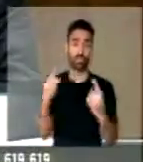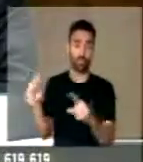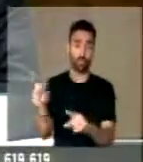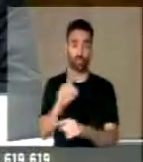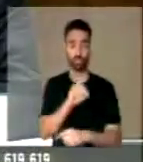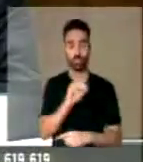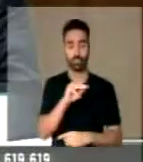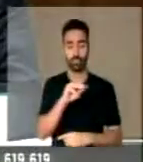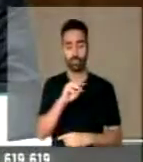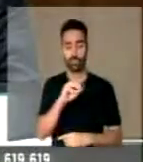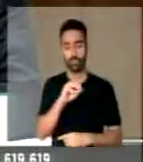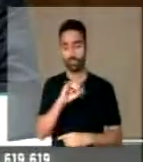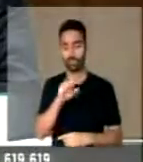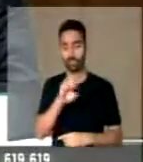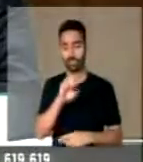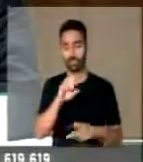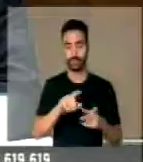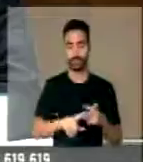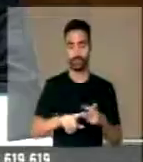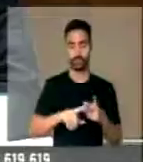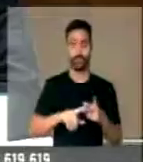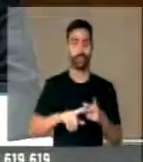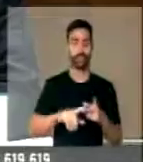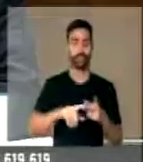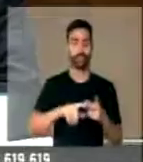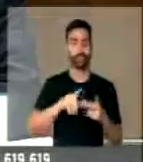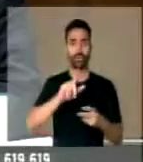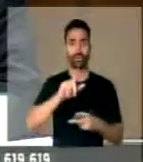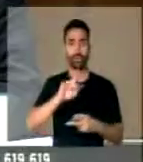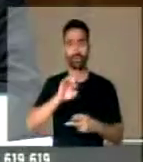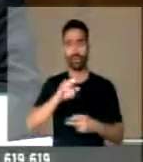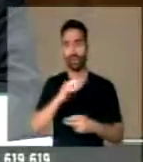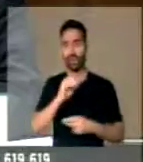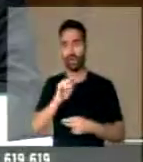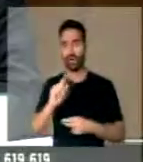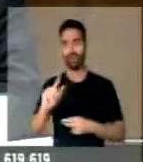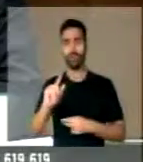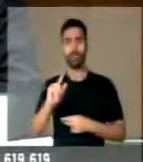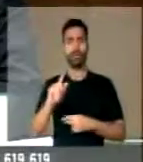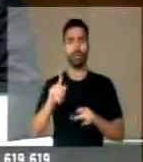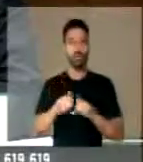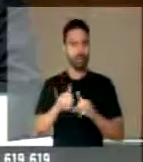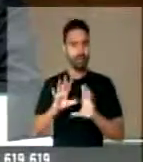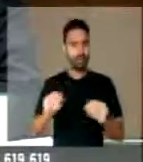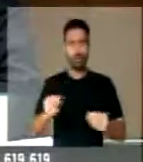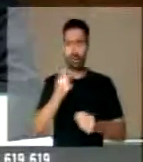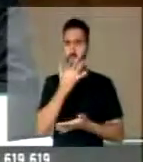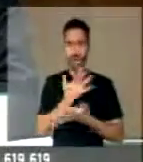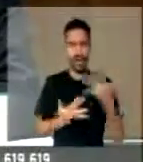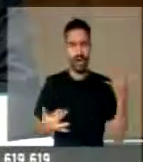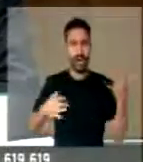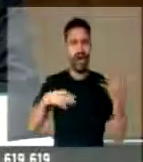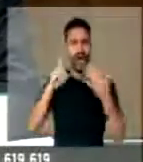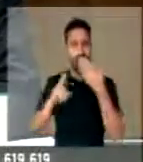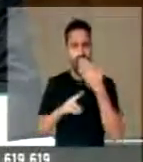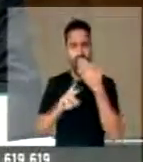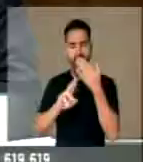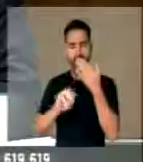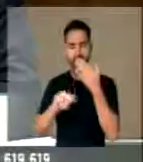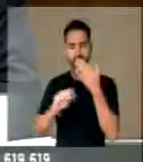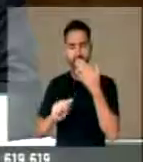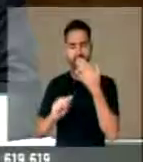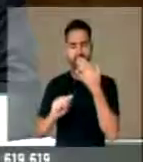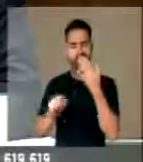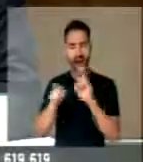José Martins, pelo leão coroado com seus óculos modernos manchados de sangue, pelo padre Roma, por